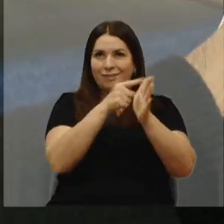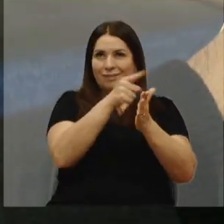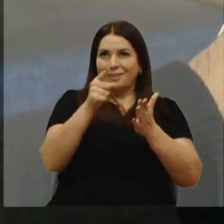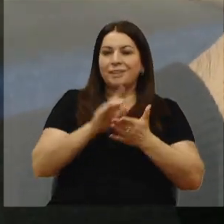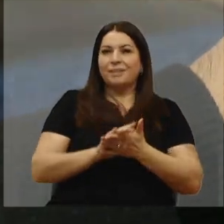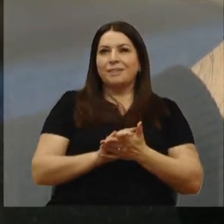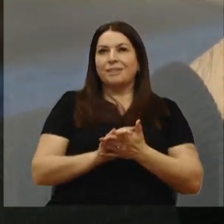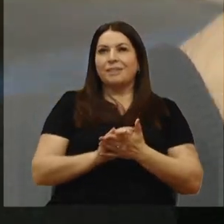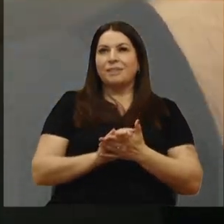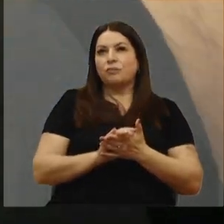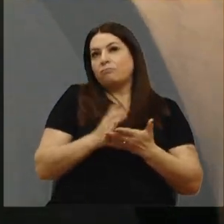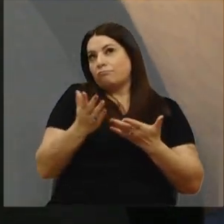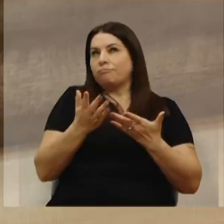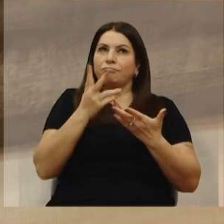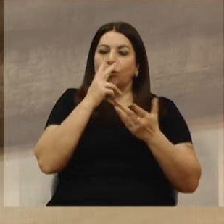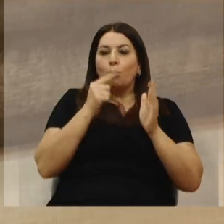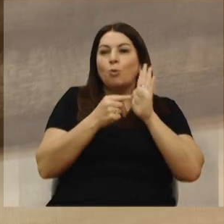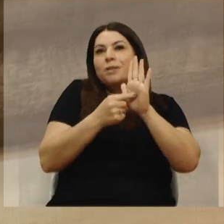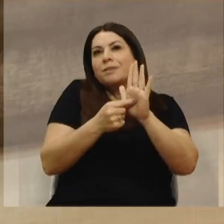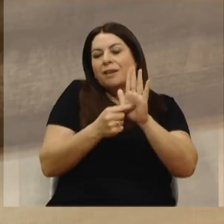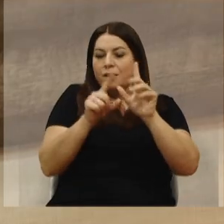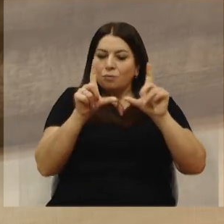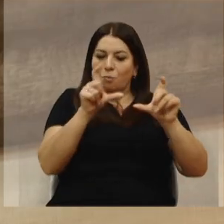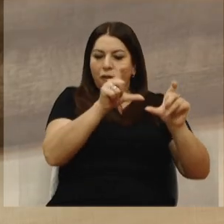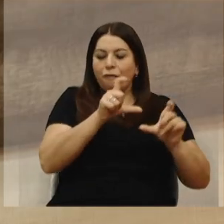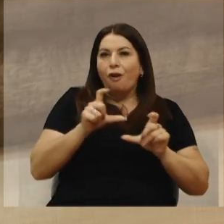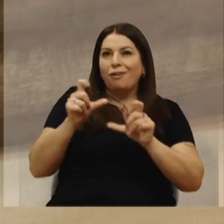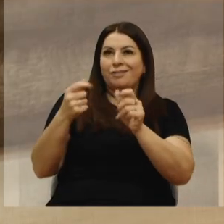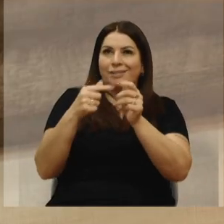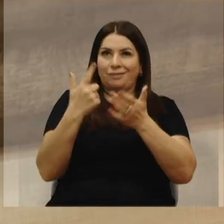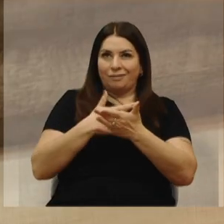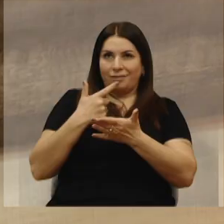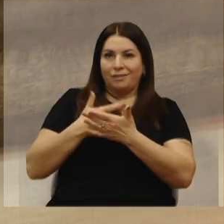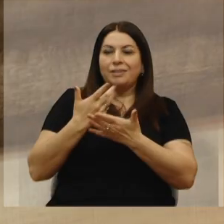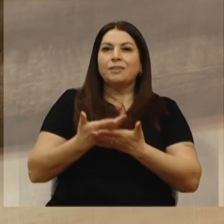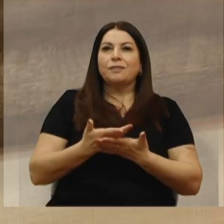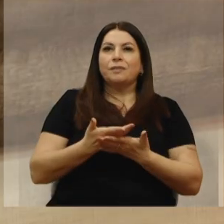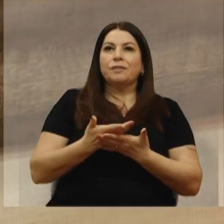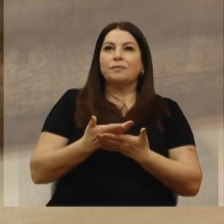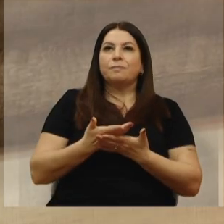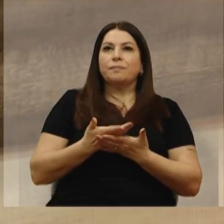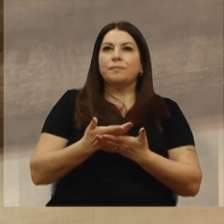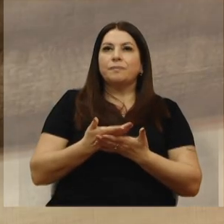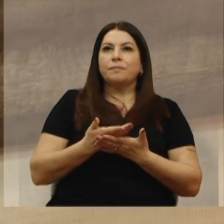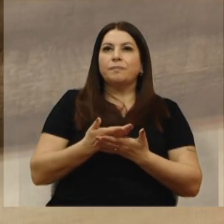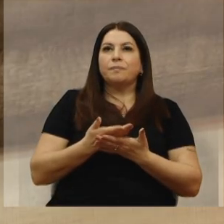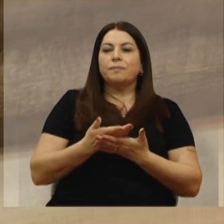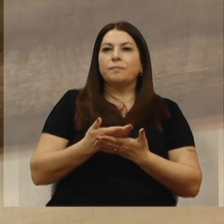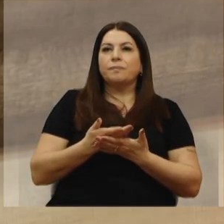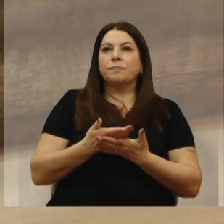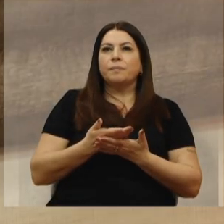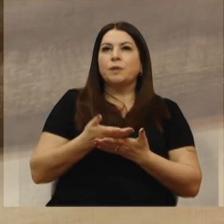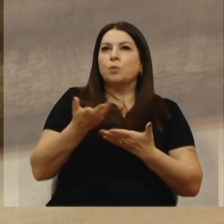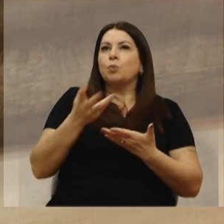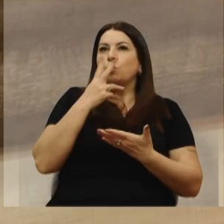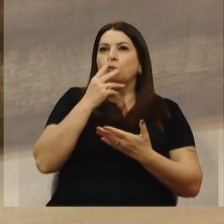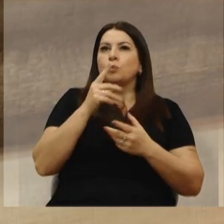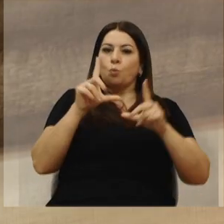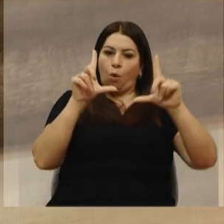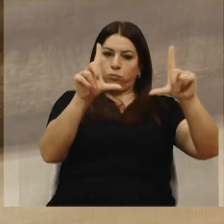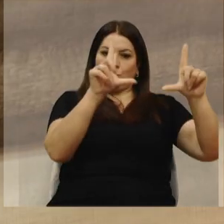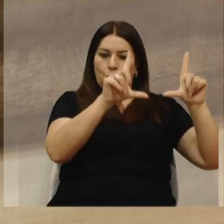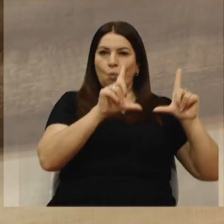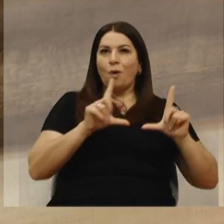aqui, printando, digamos assim, para usar um termo da informática de hoje,